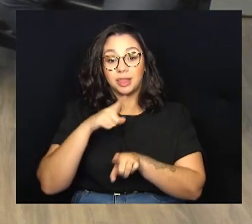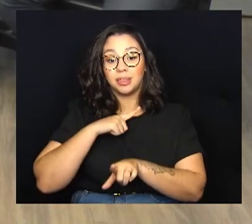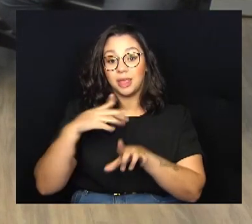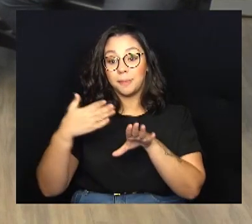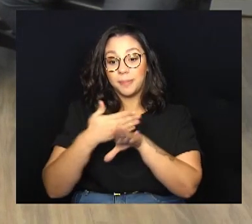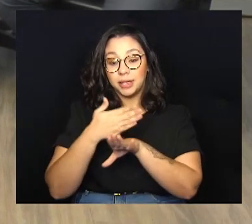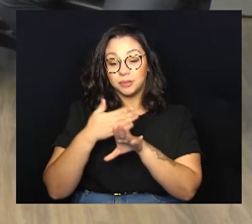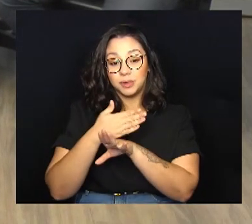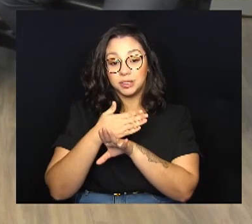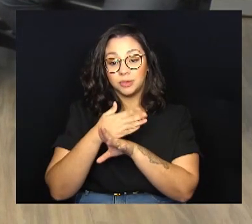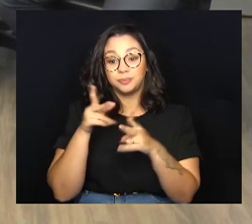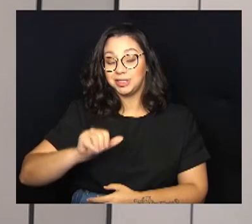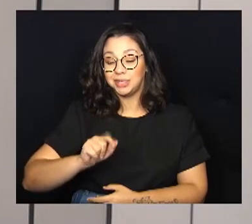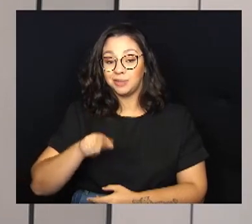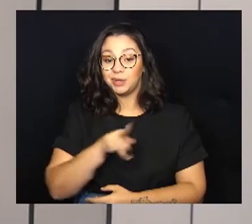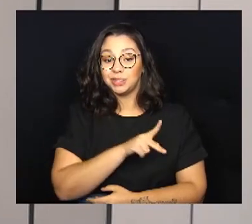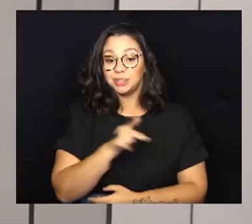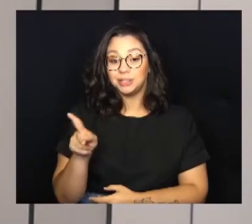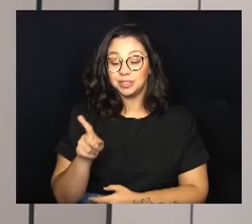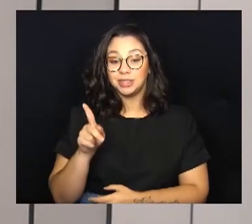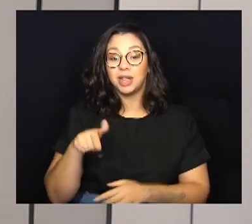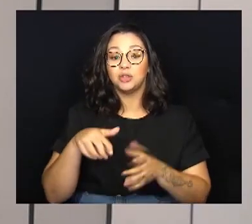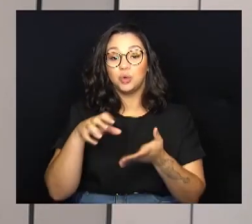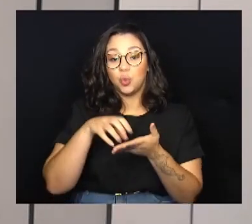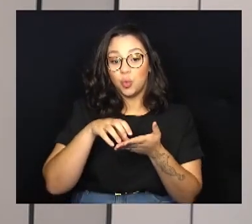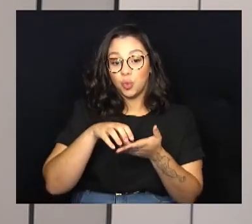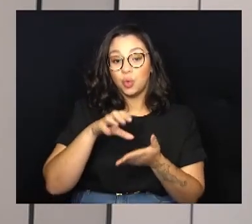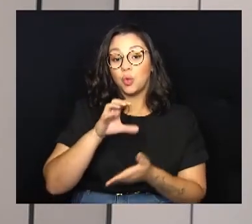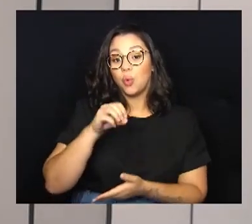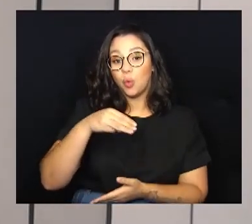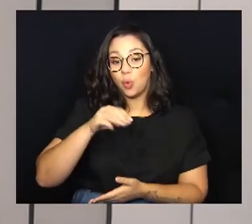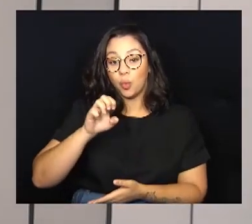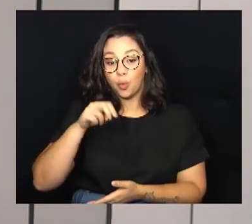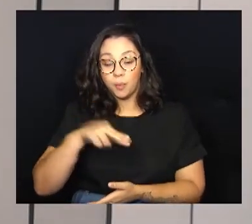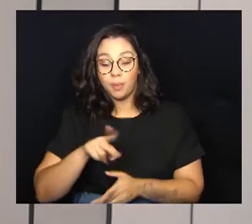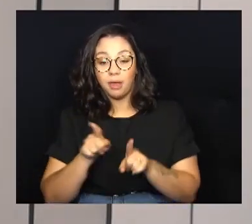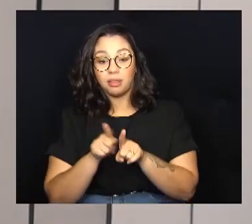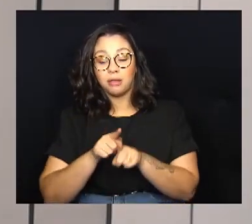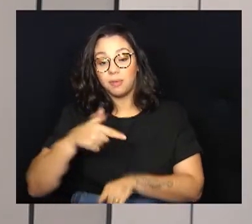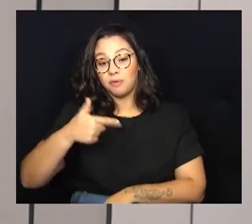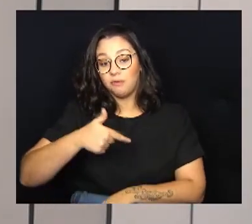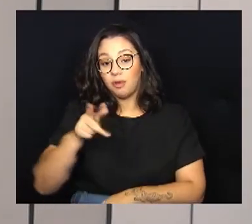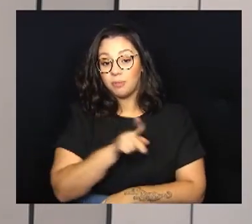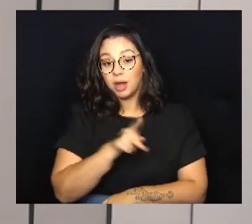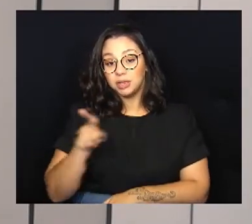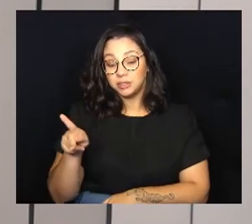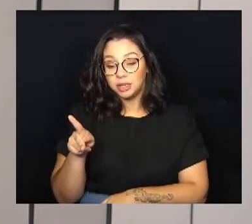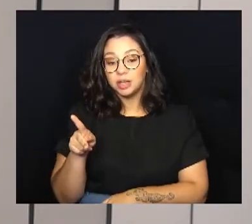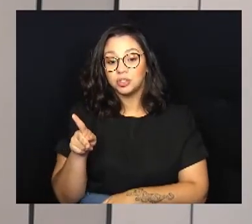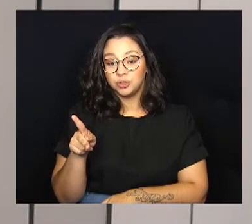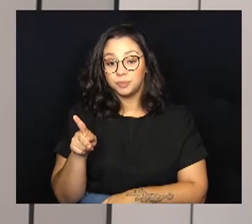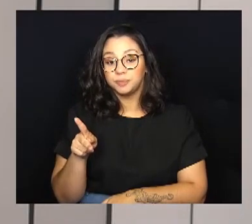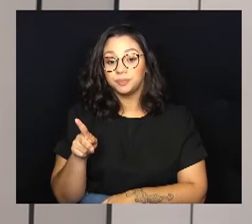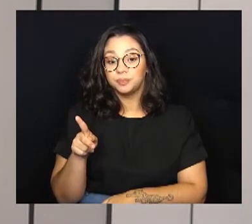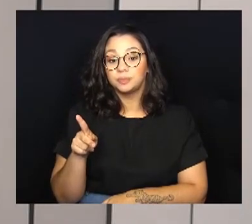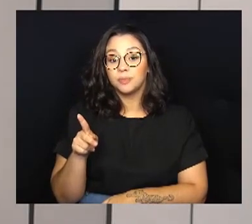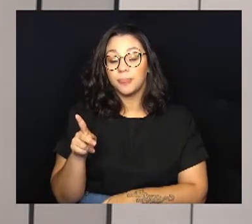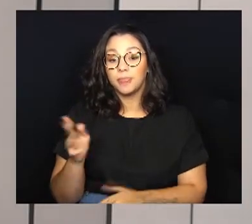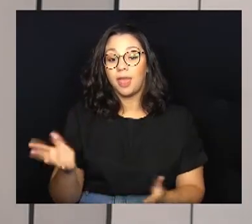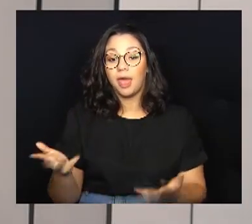disso, como atuar e lidar com essa nova realidade? Como implementar a política